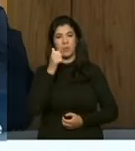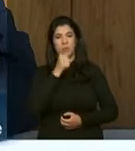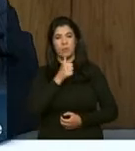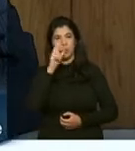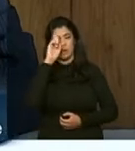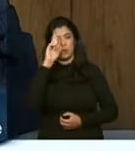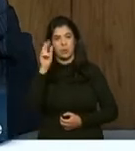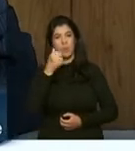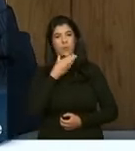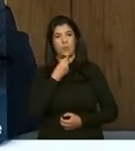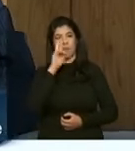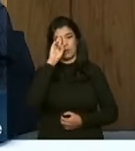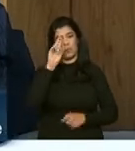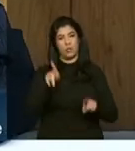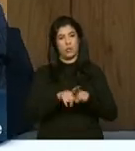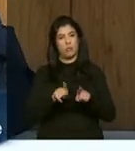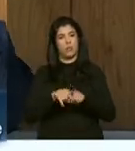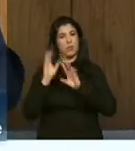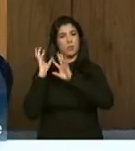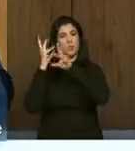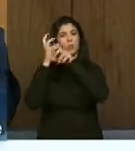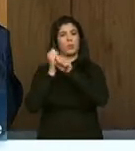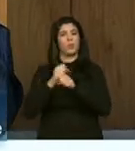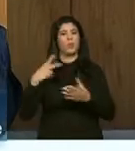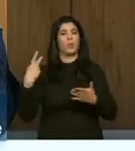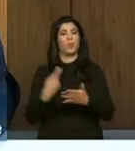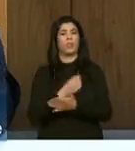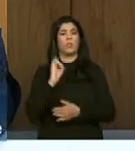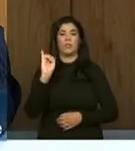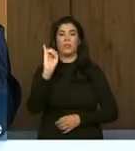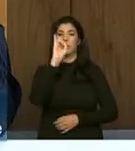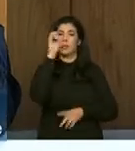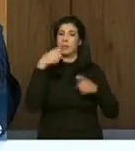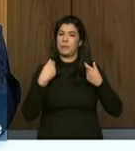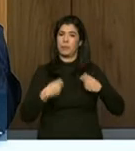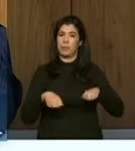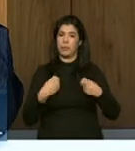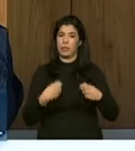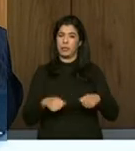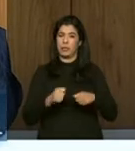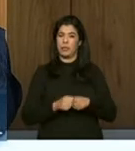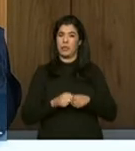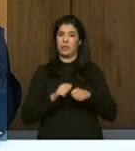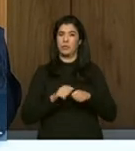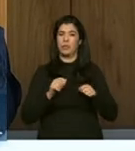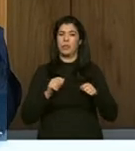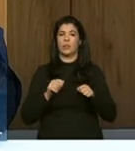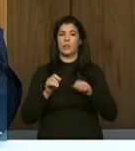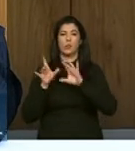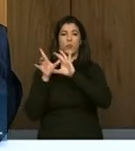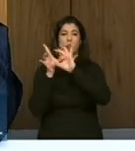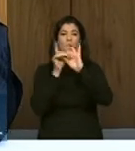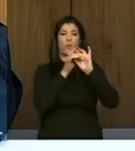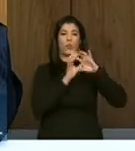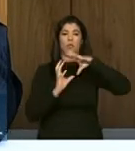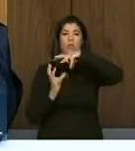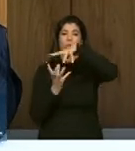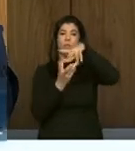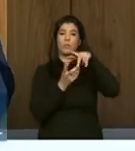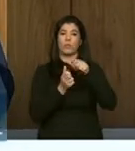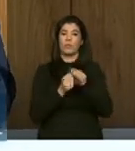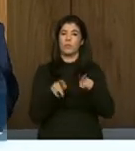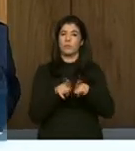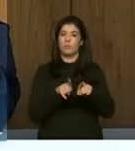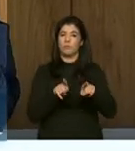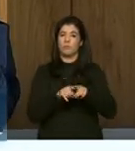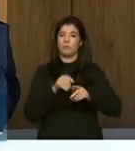momento extremamente importante. Nós estamos vivendo um momento que precisamos, dentro do cenário mundial e,